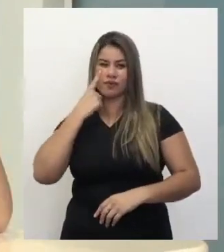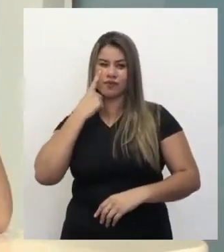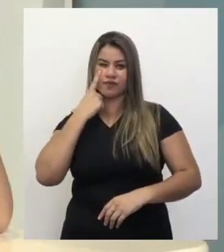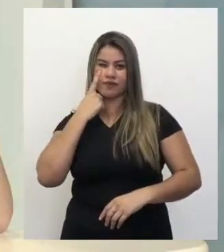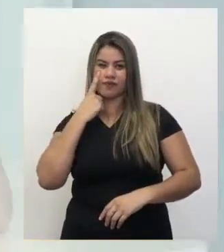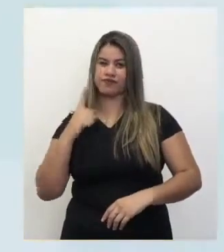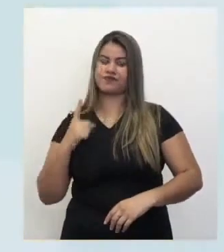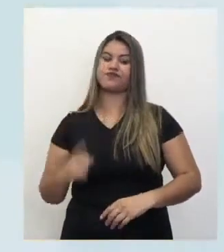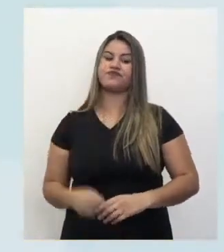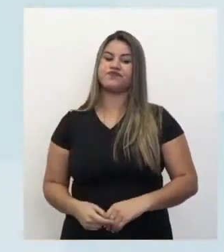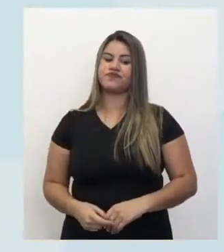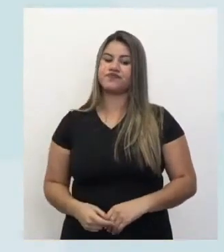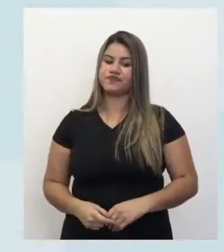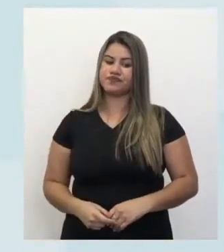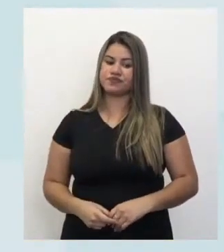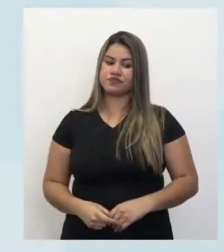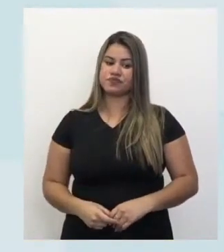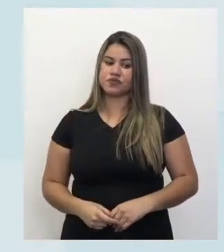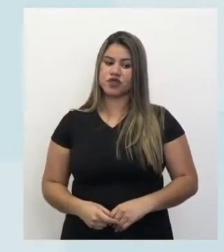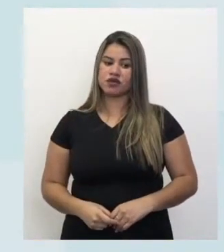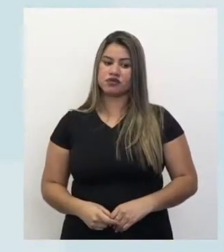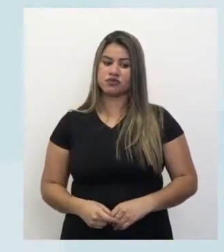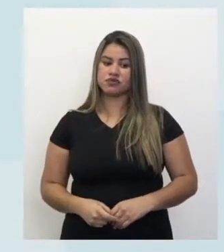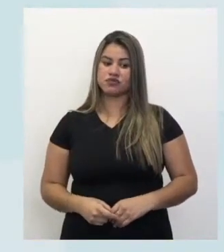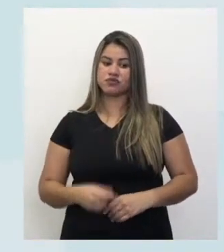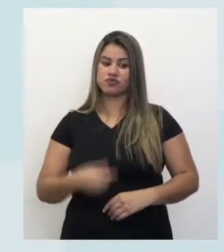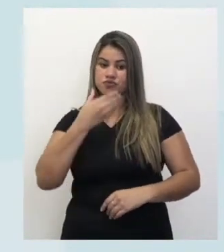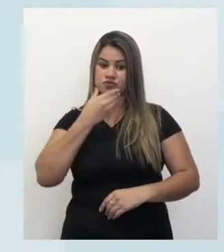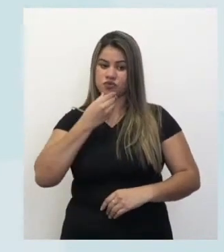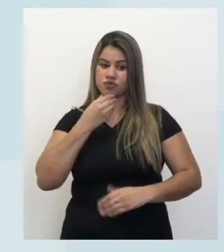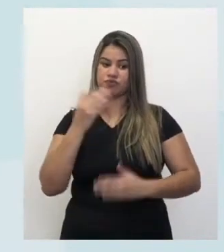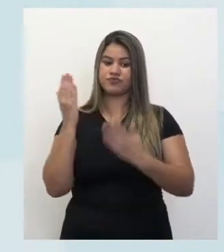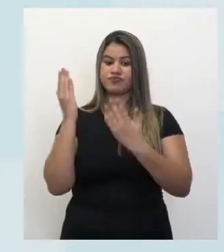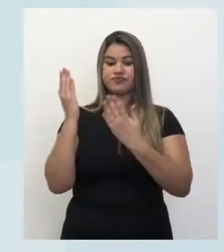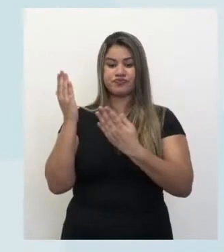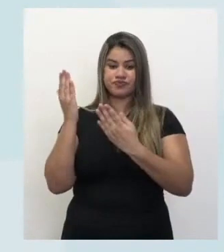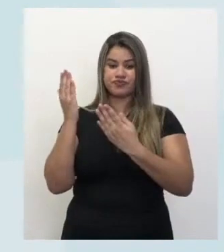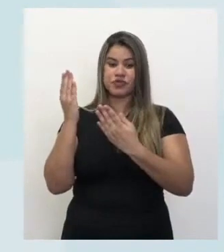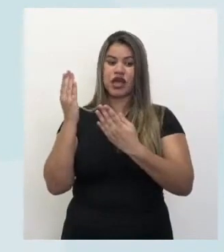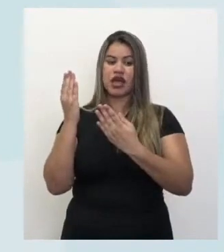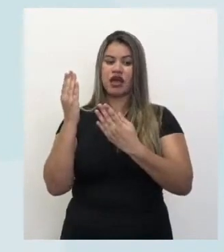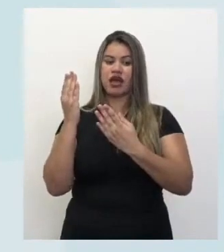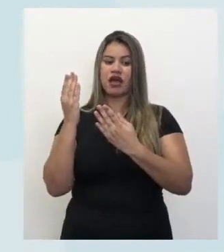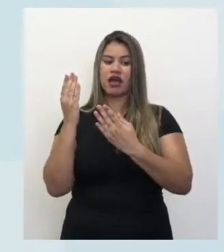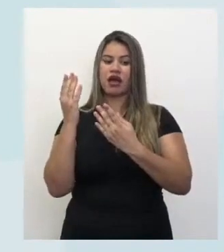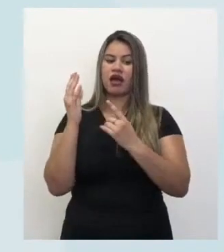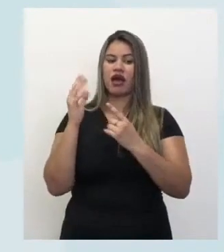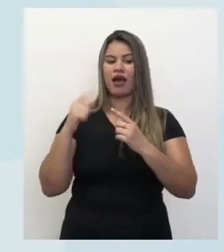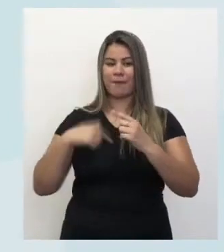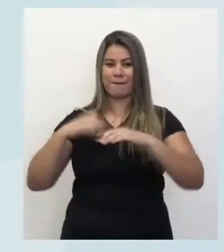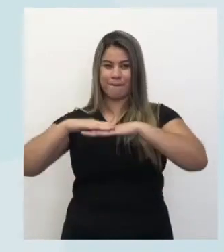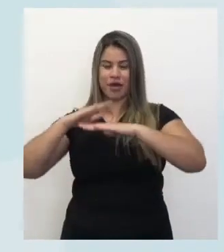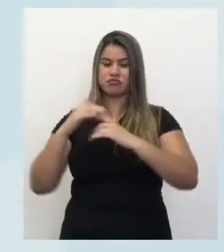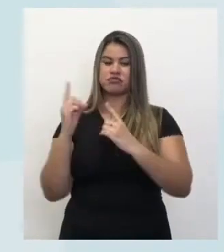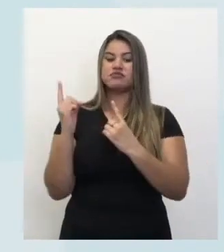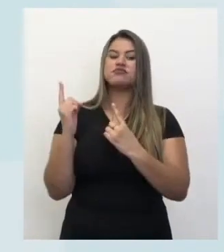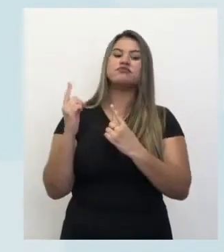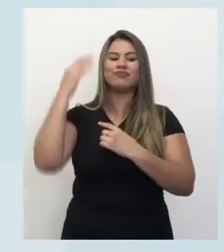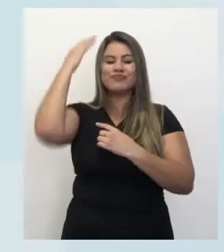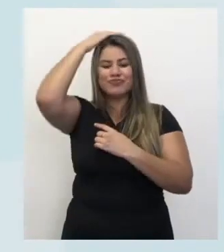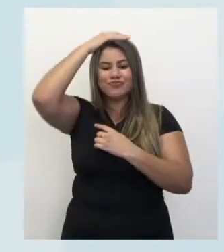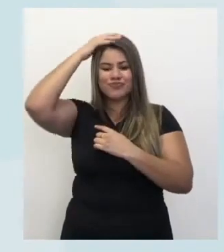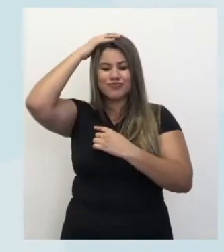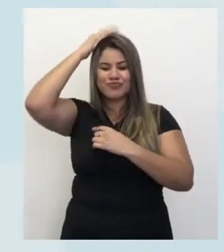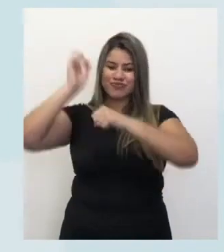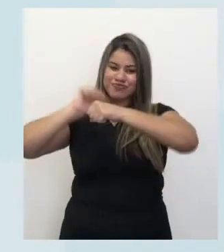vocês vão ver que o que está ali com as mãozinhas para cima é um membro do clero, né? pela a cabeça que era raspada